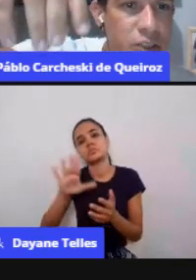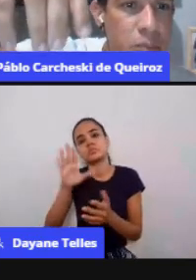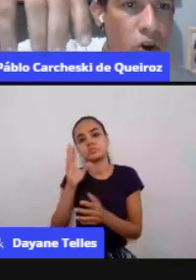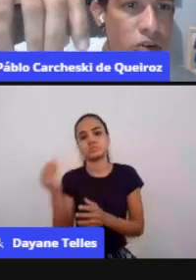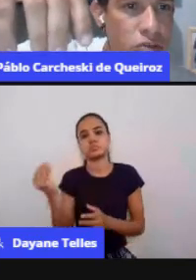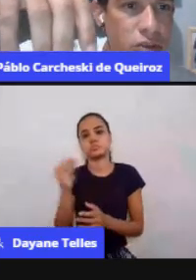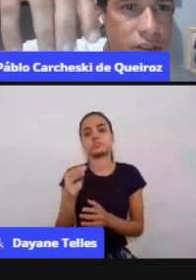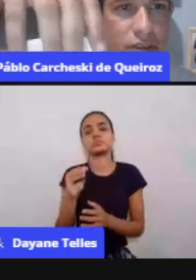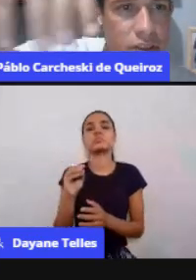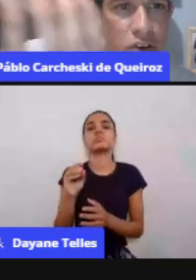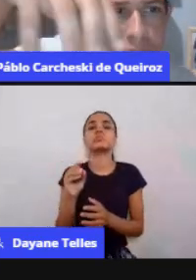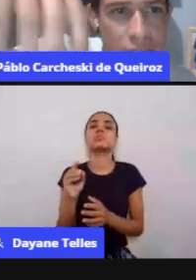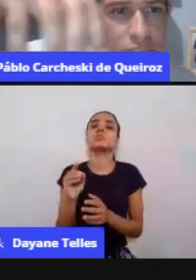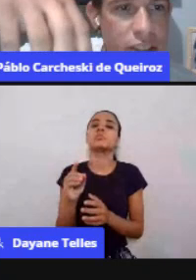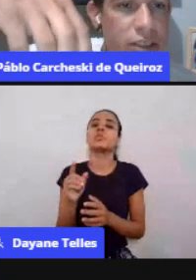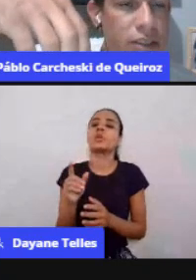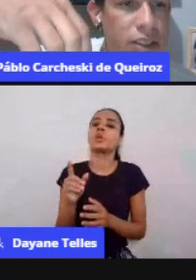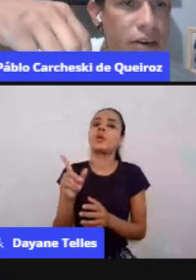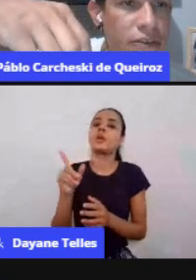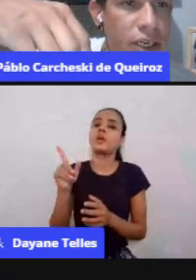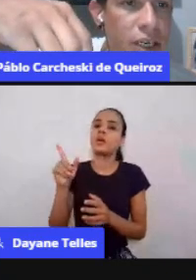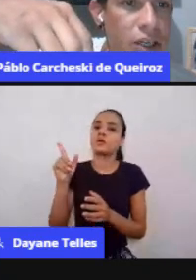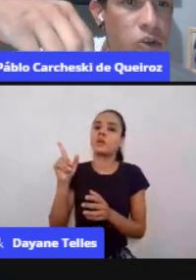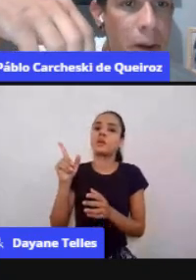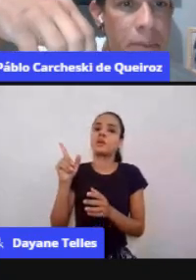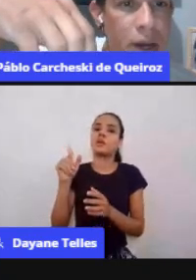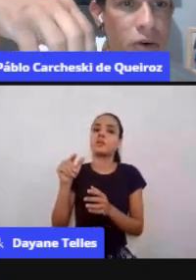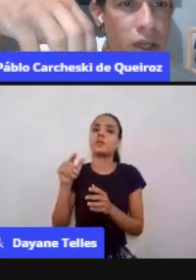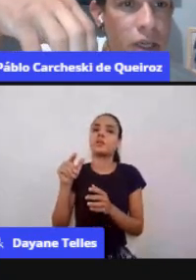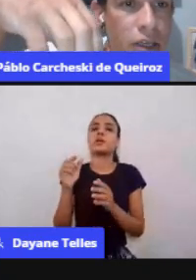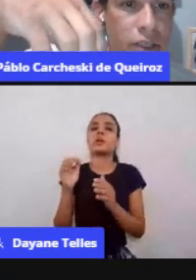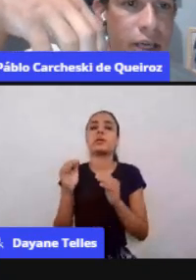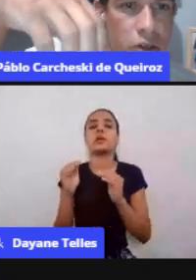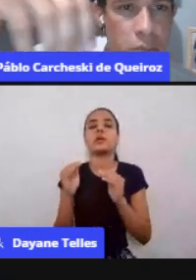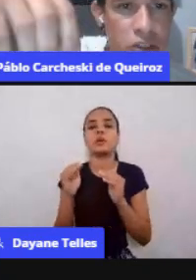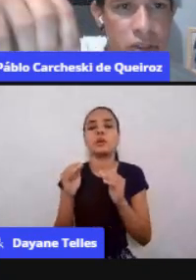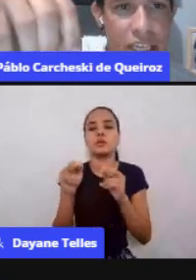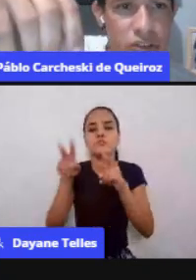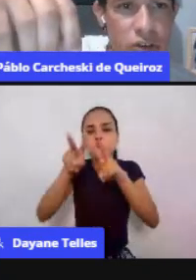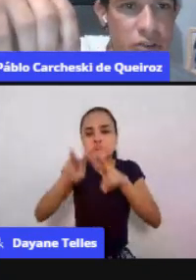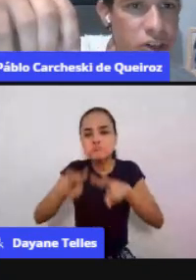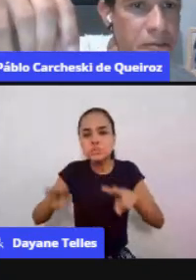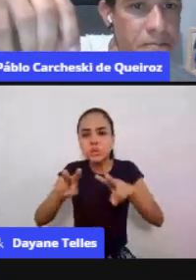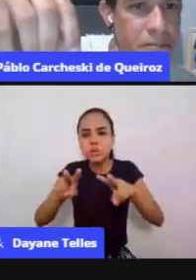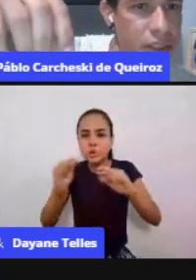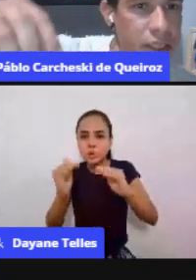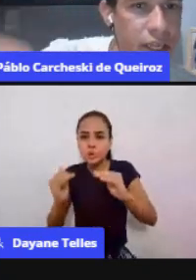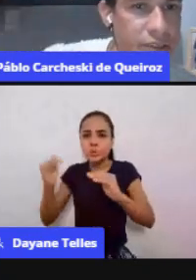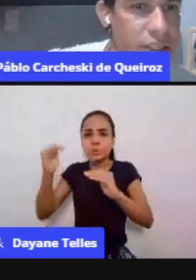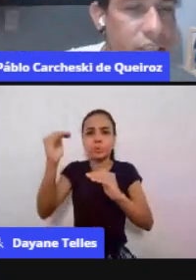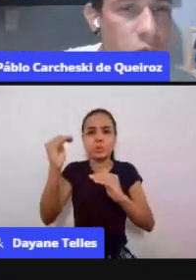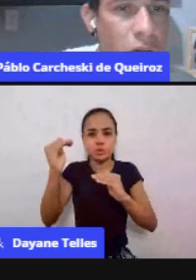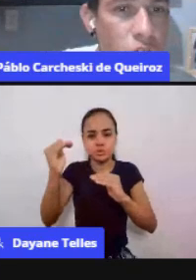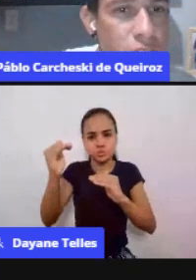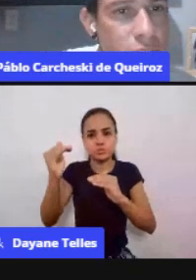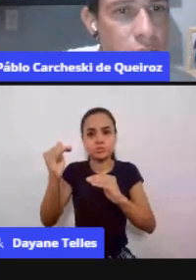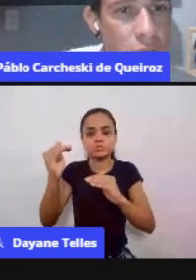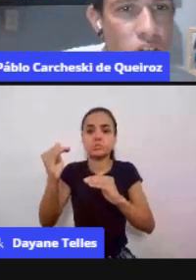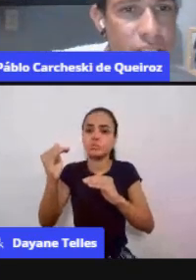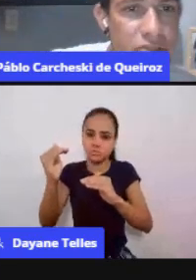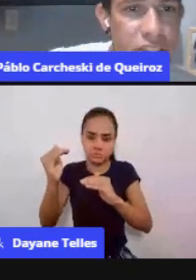pilha, né? Desse bloco, desse formato que estava no papel, né? E o próximo slide, por favor. E essa aqui é